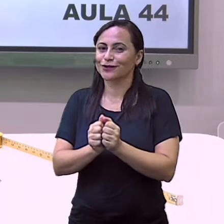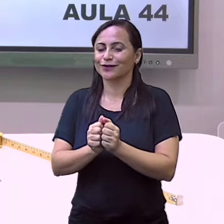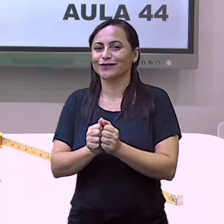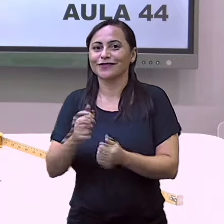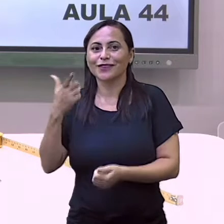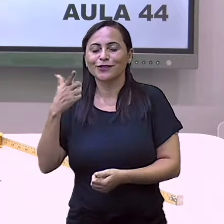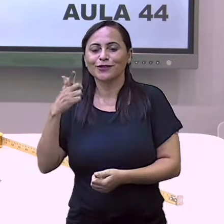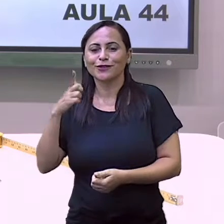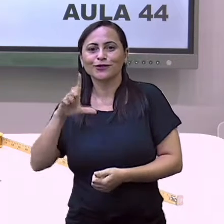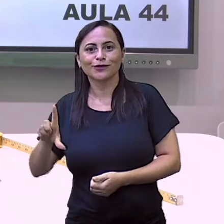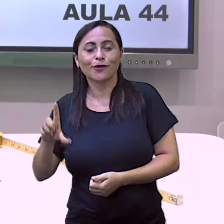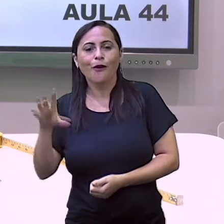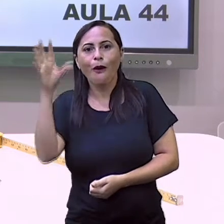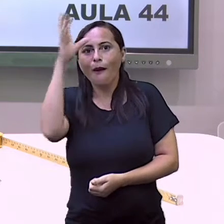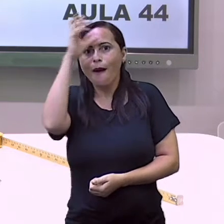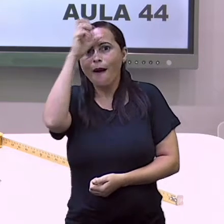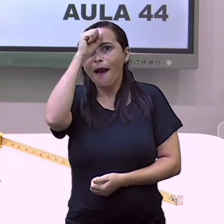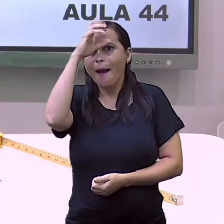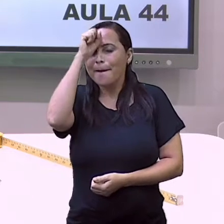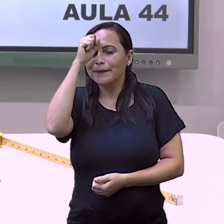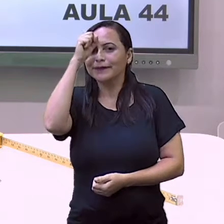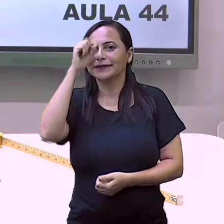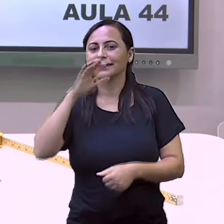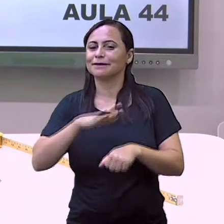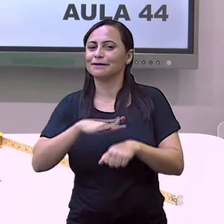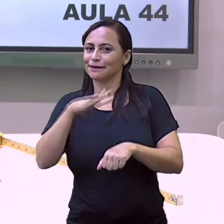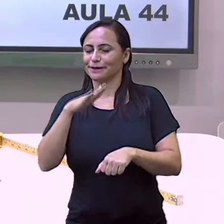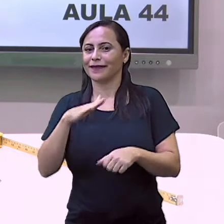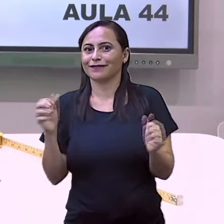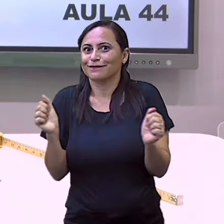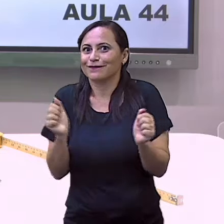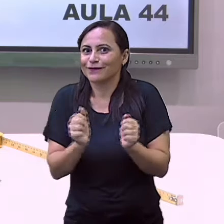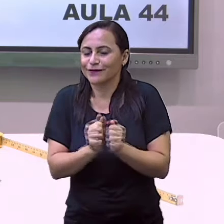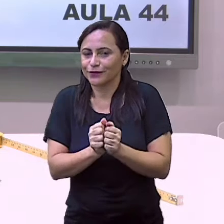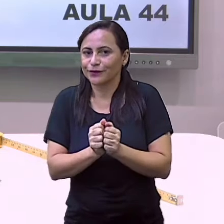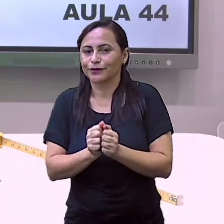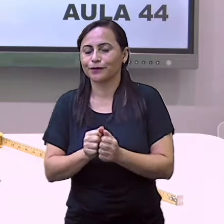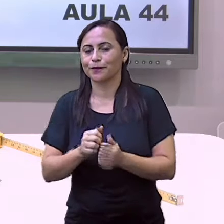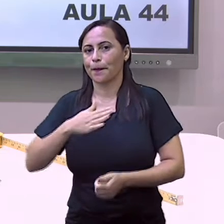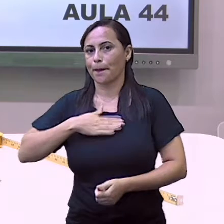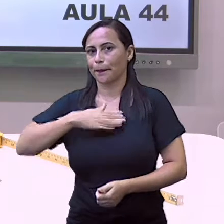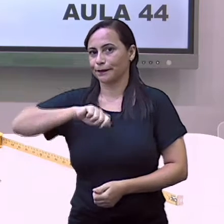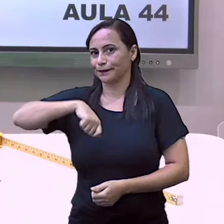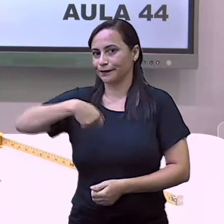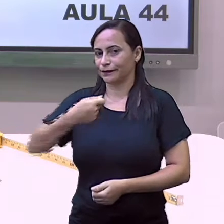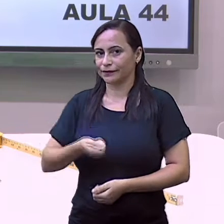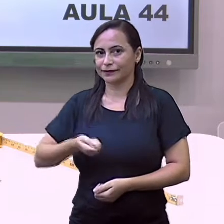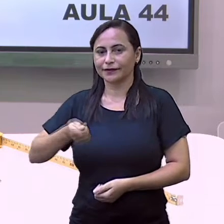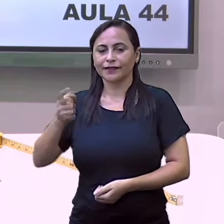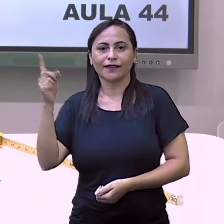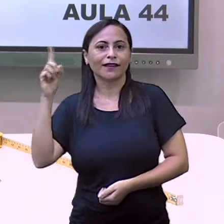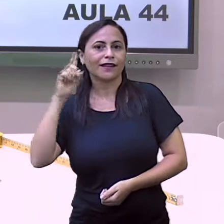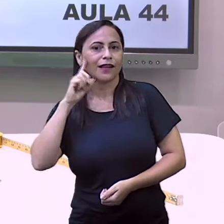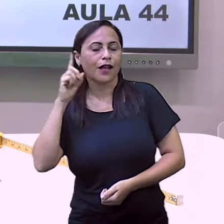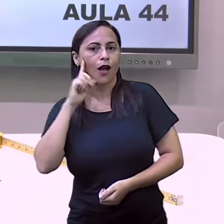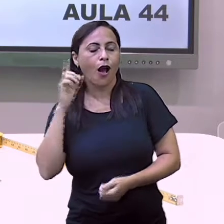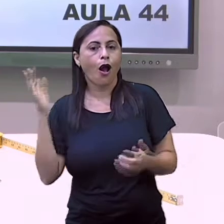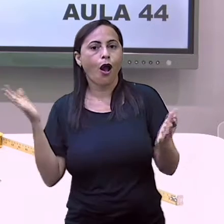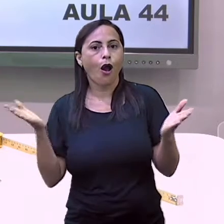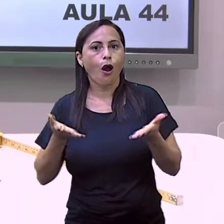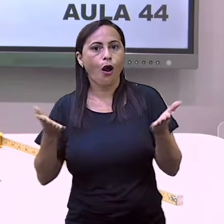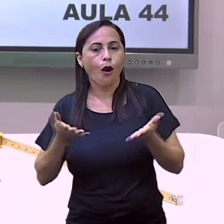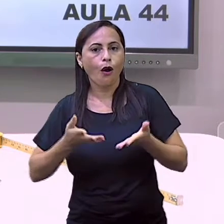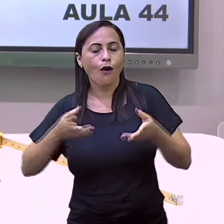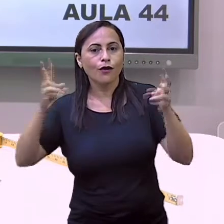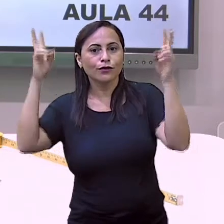dia para que nós possamos aumentar os nossos conhecimentos juntos. Eu sou a professora Daniele Cristine e nós vamos trabalhar com o